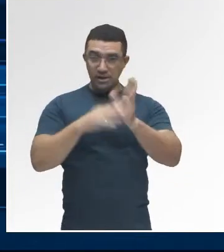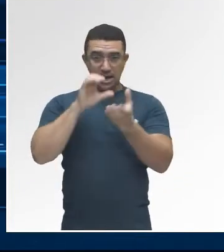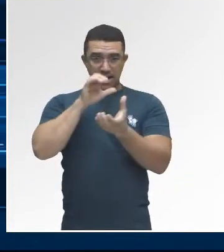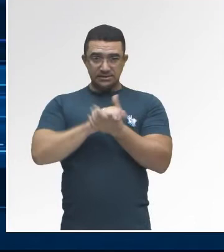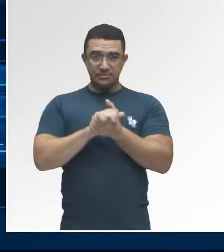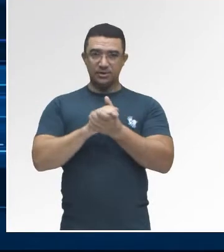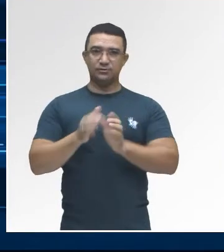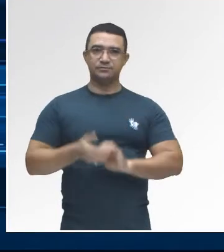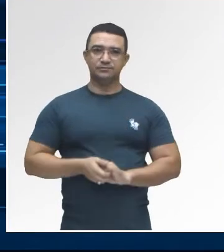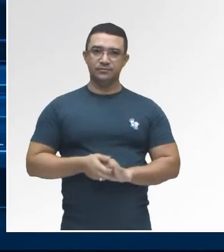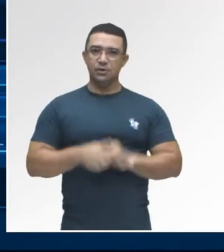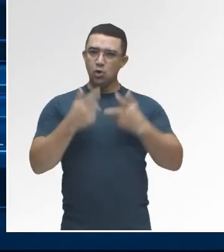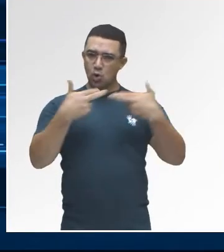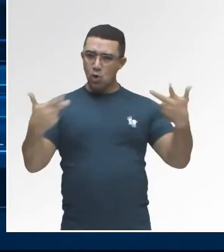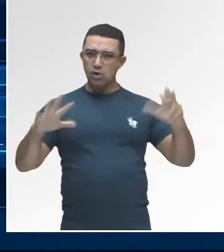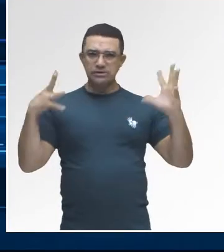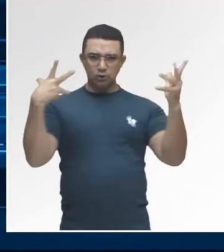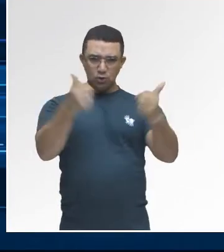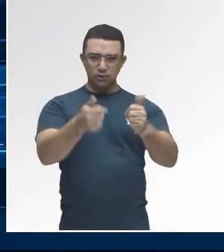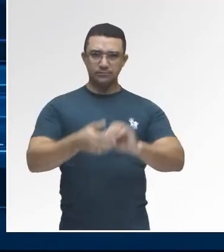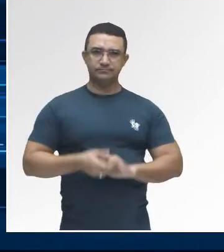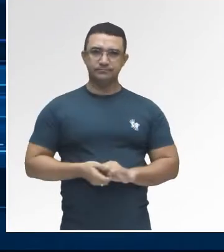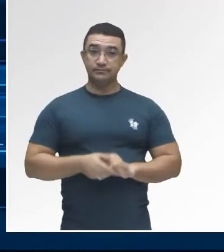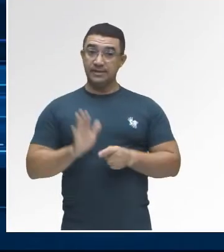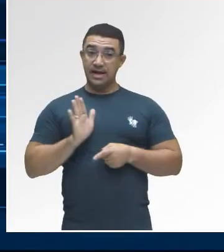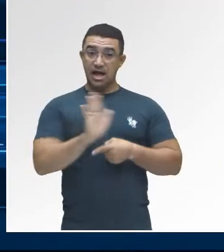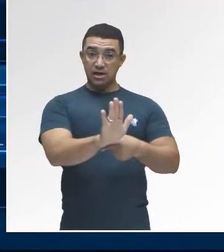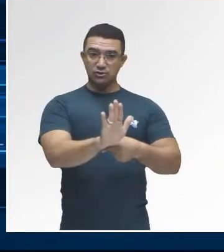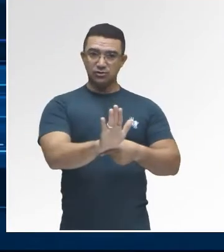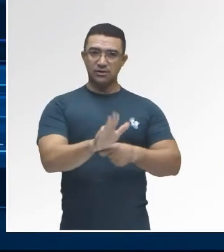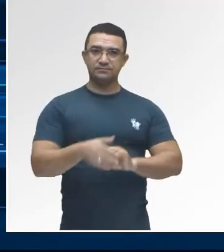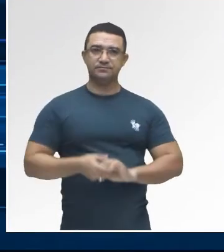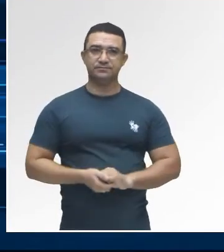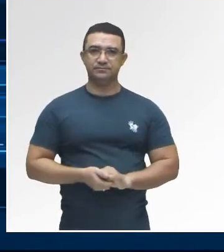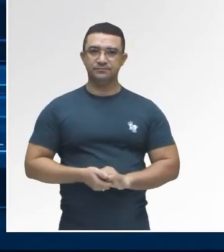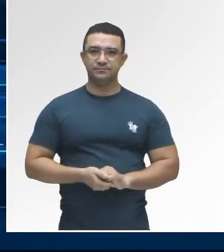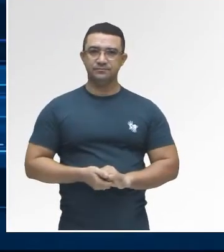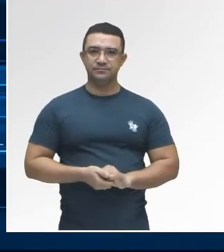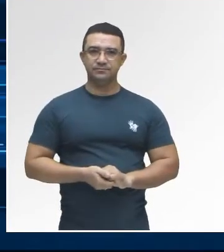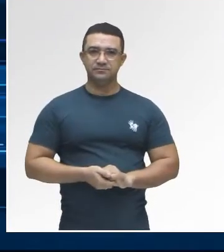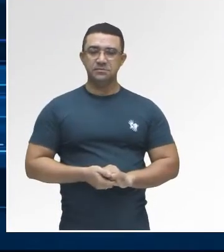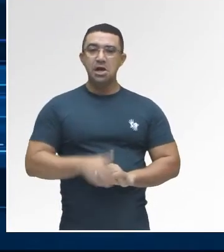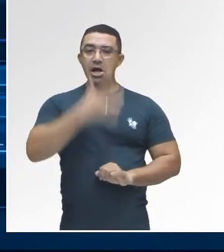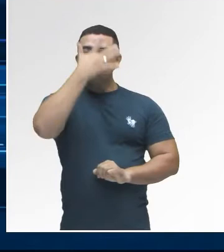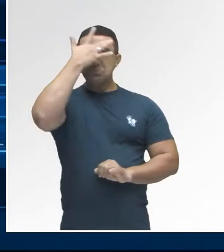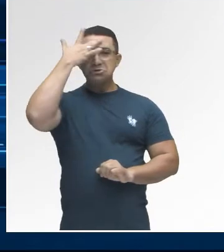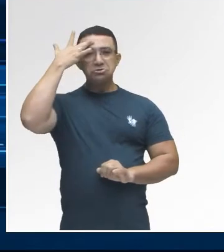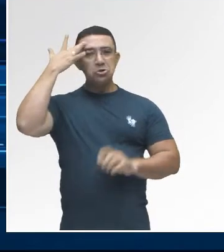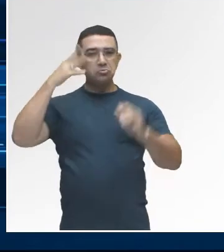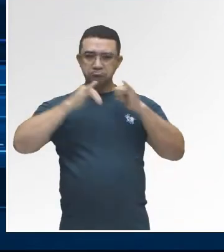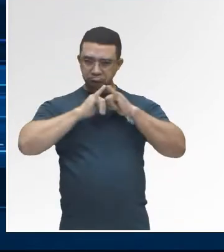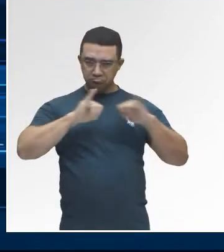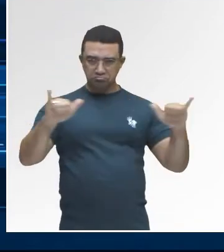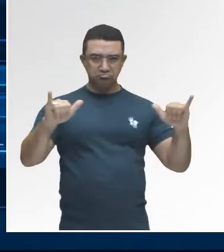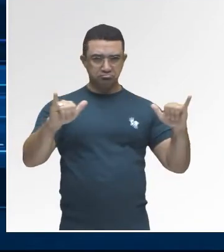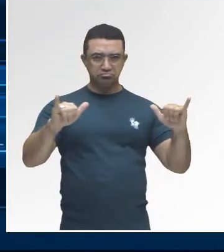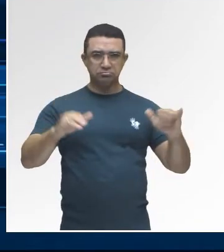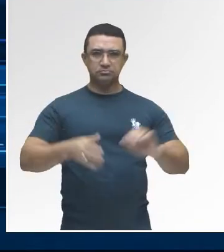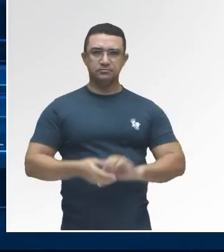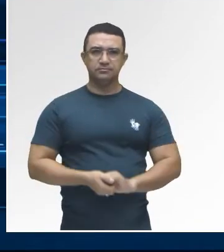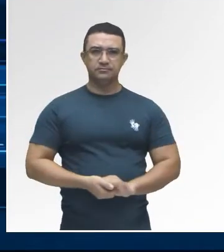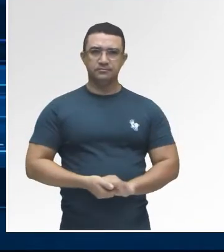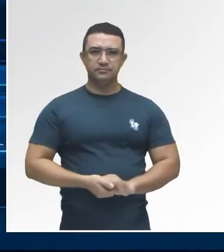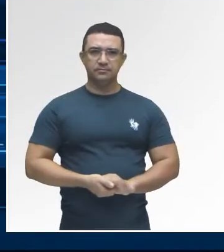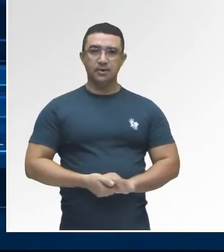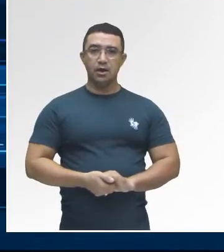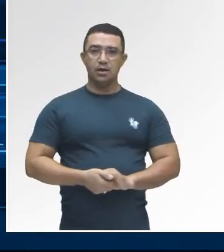whole thing. A coisa toda. To assist. Ajudar. People said. As pessoas disseram.